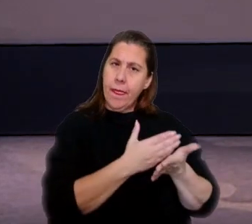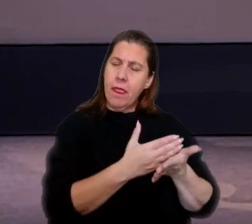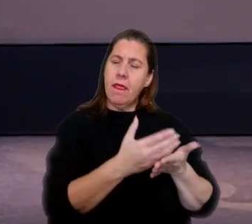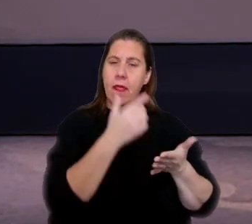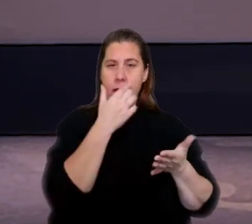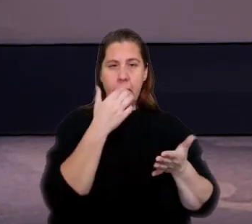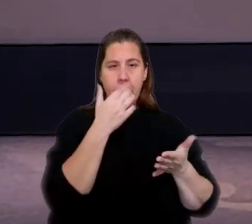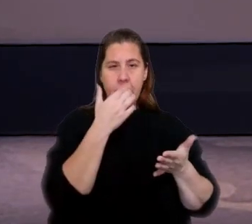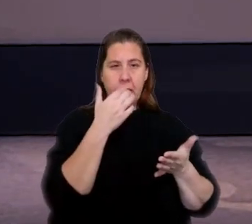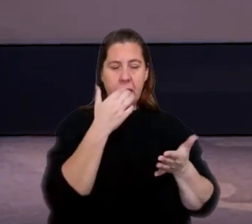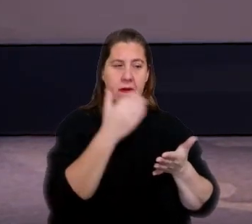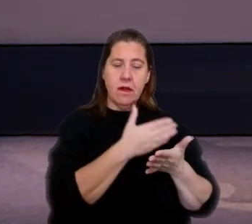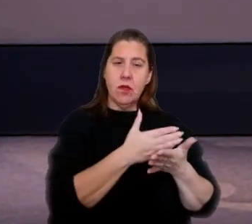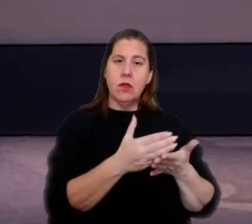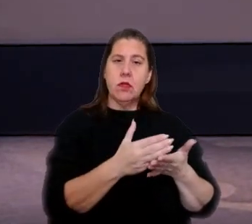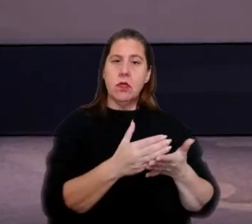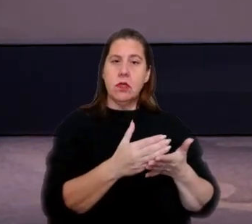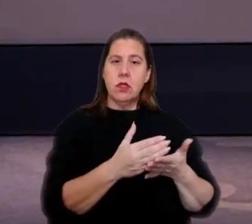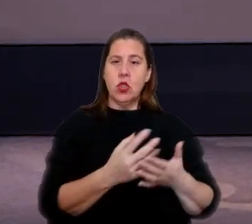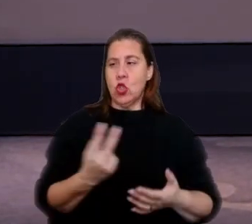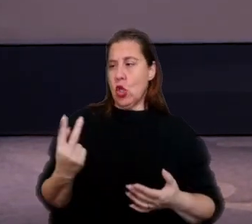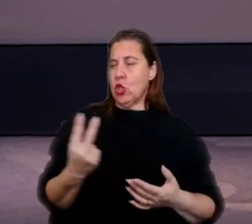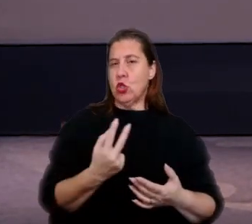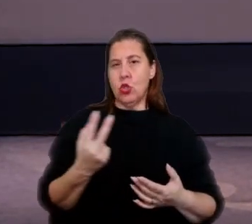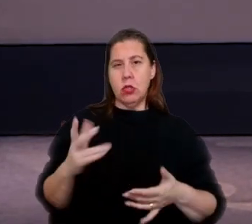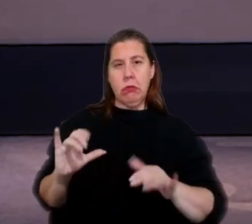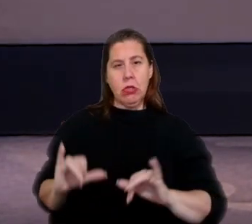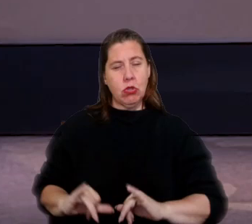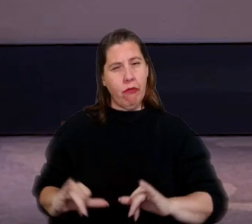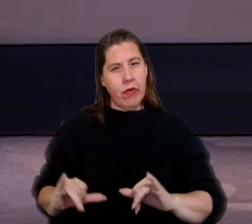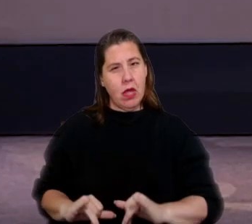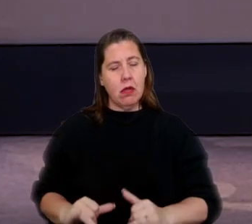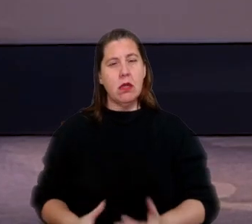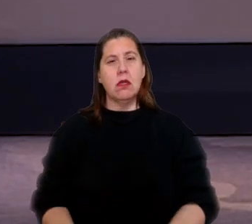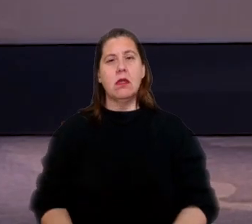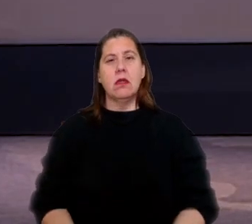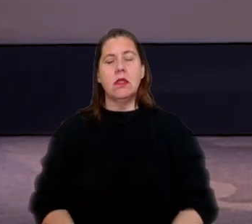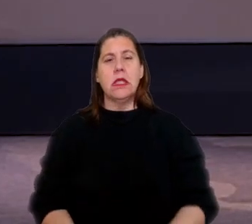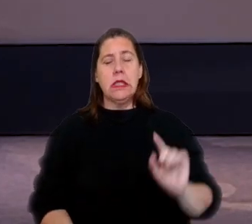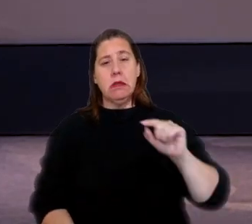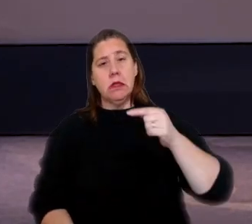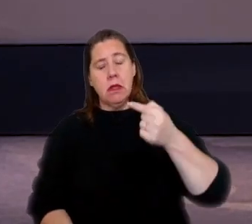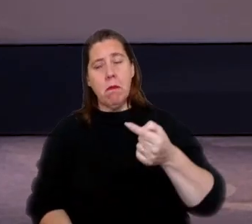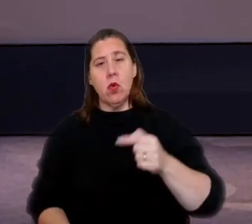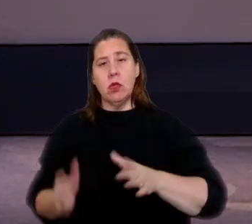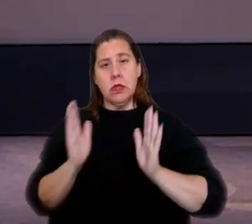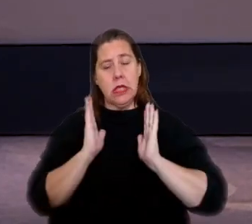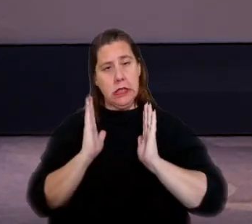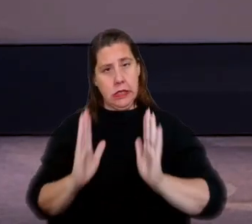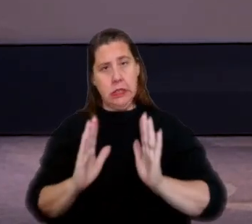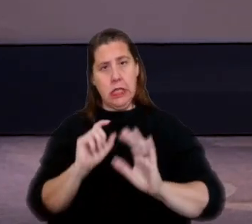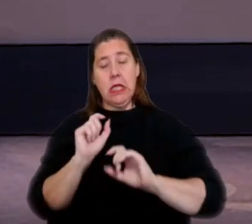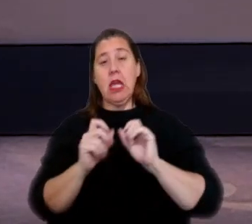que começa uma... Nós estamos sendo perseguidos, né? E alguém vai... Depois